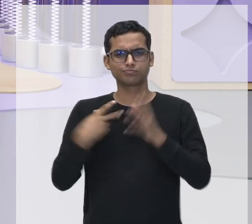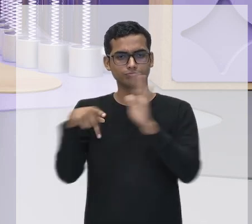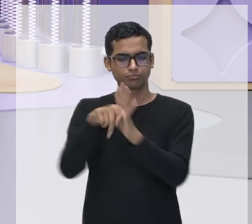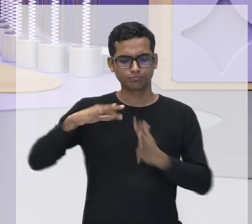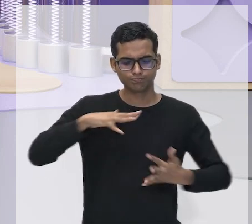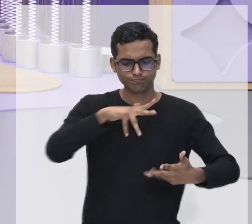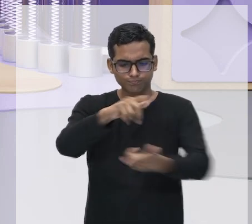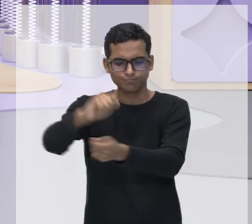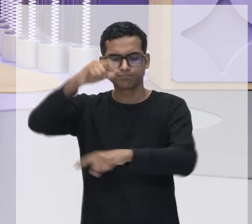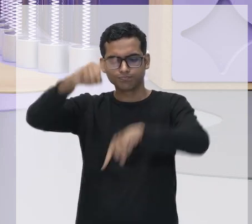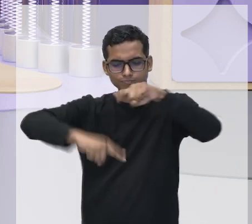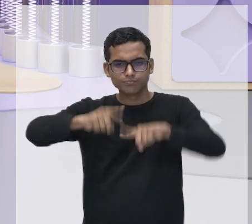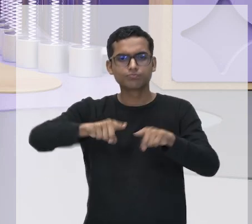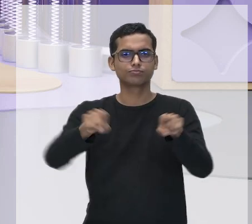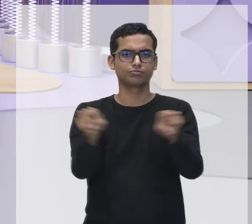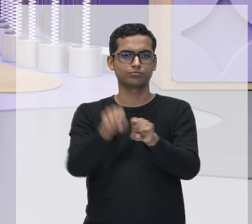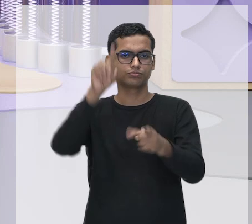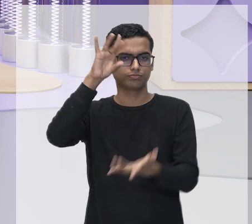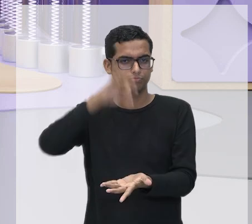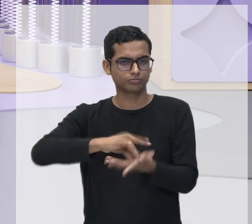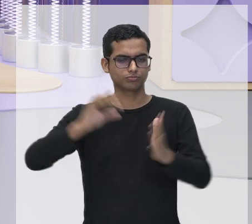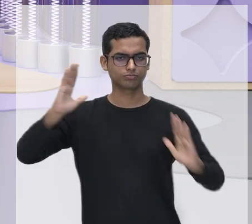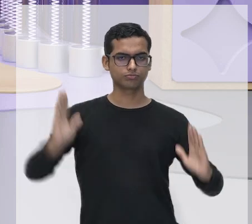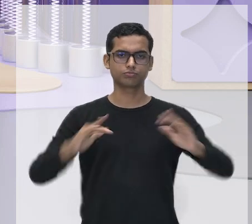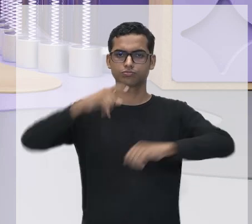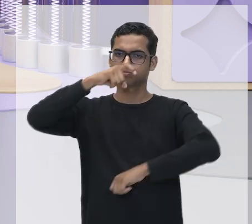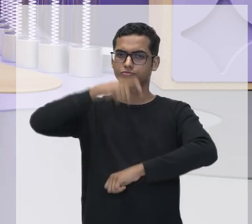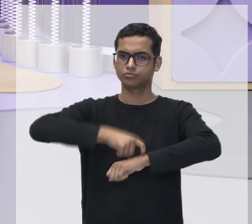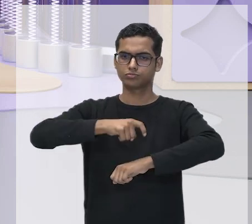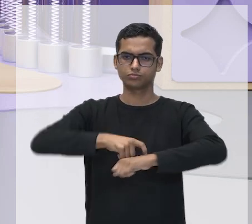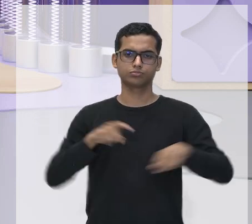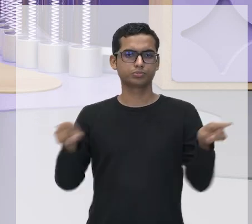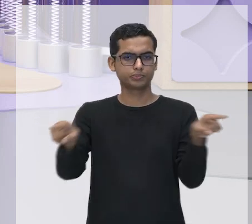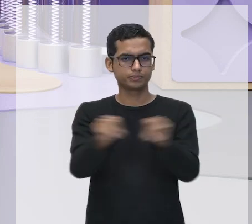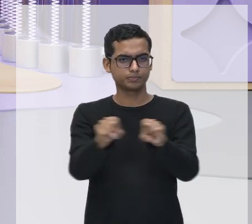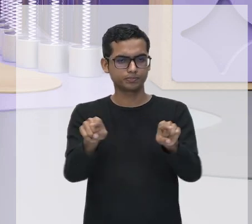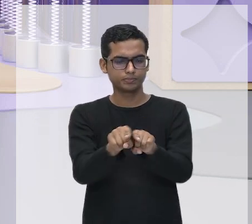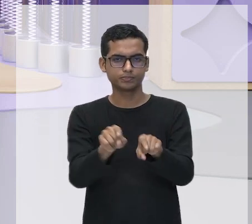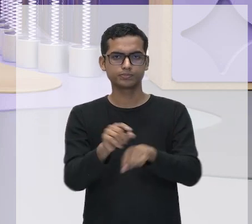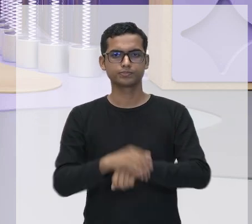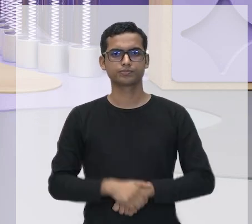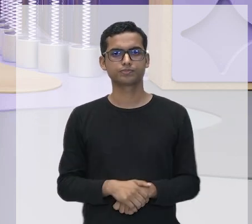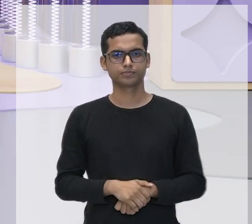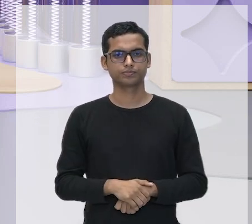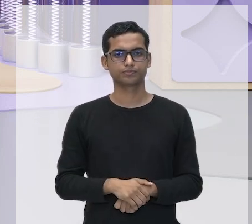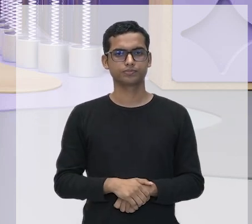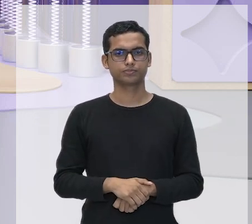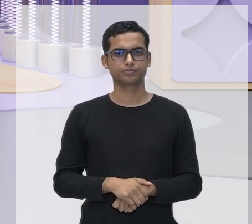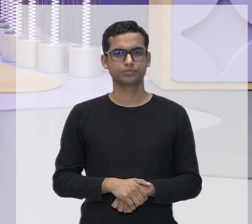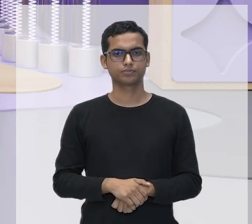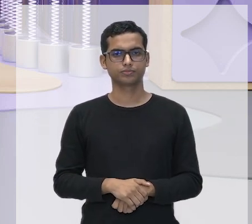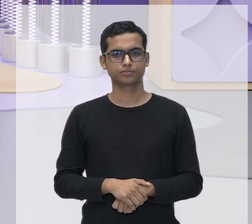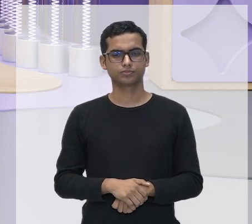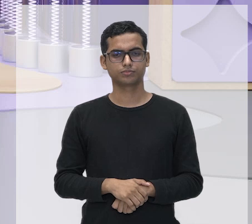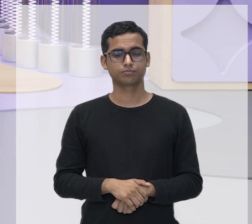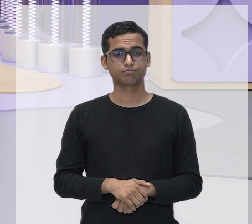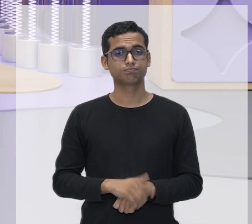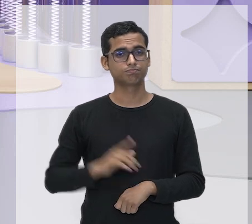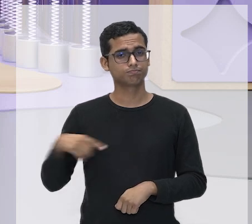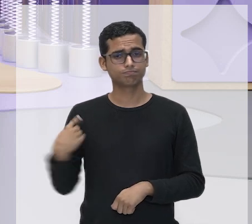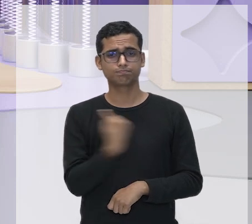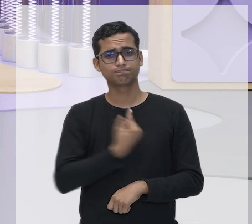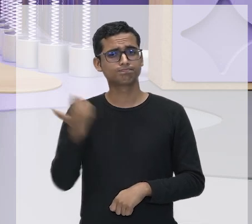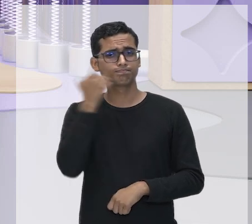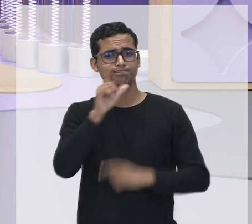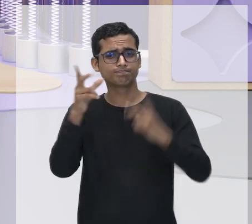mundo material e temporal, fazendo parte dele. É aquilo que nós podemos perceber de uma